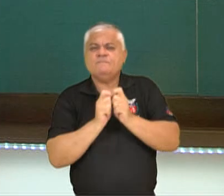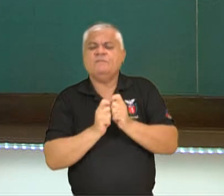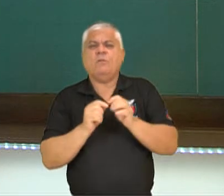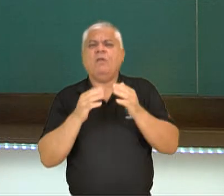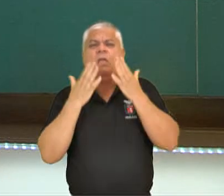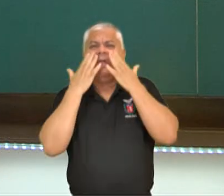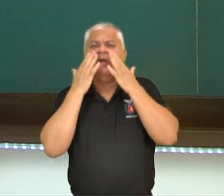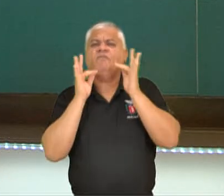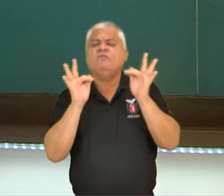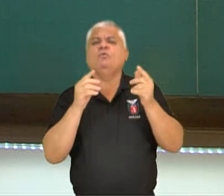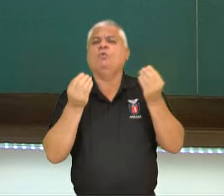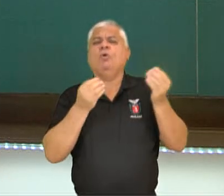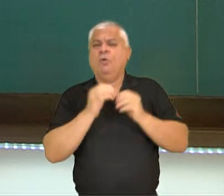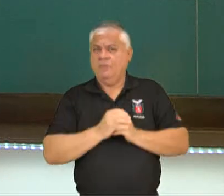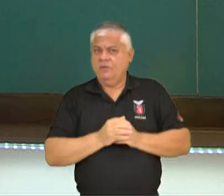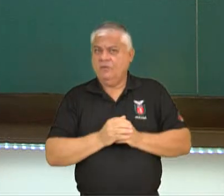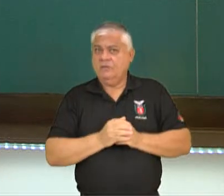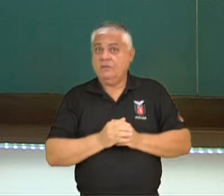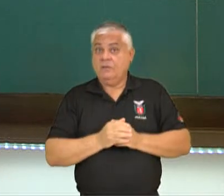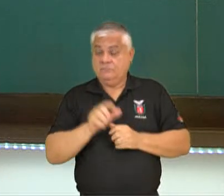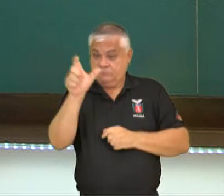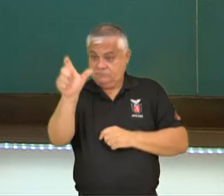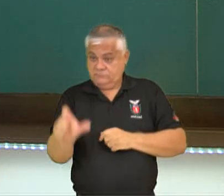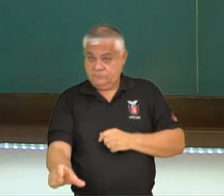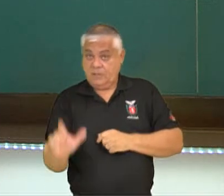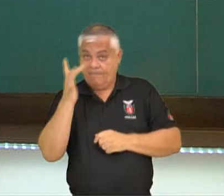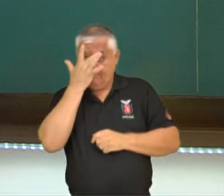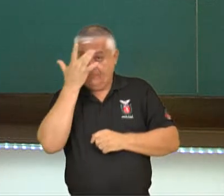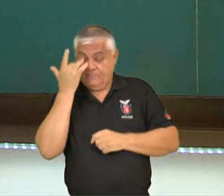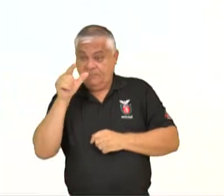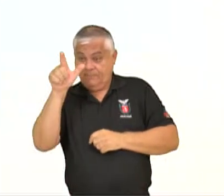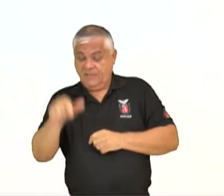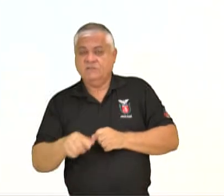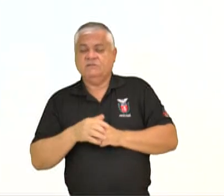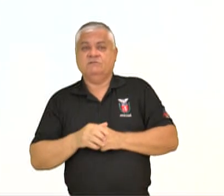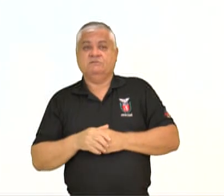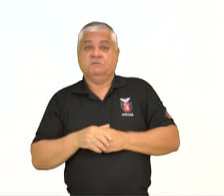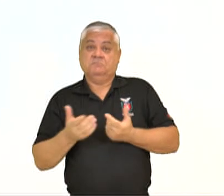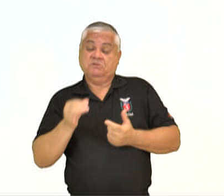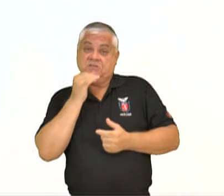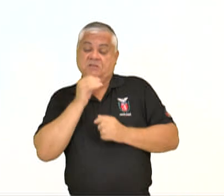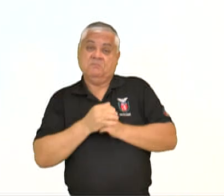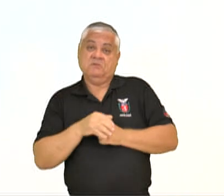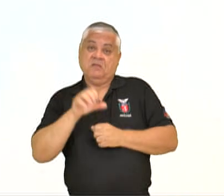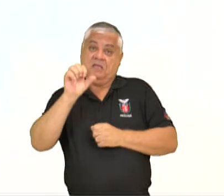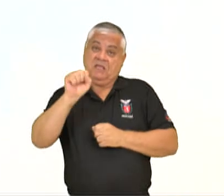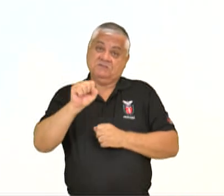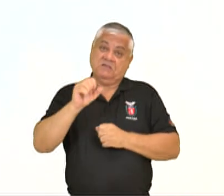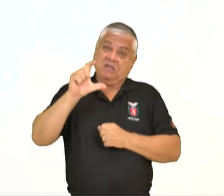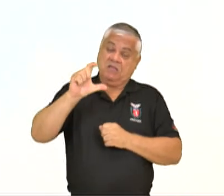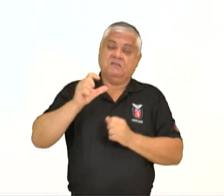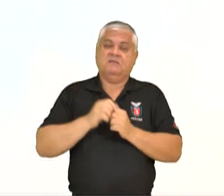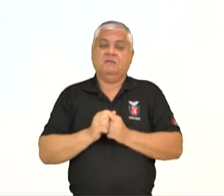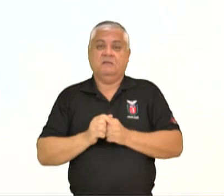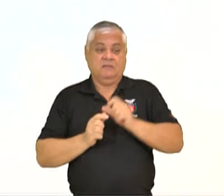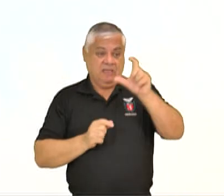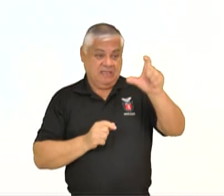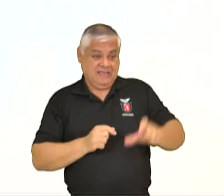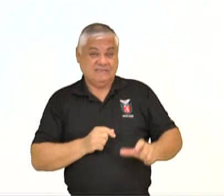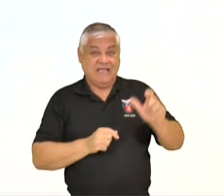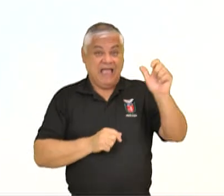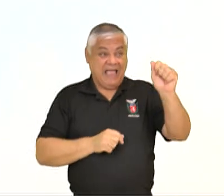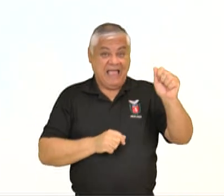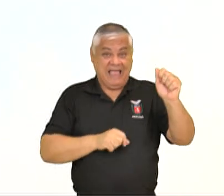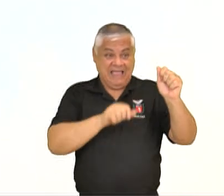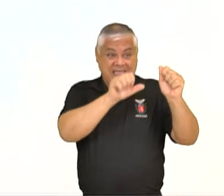dessa doença? Então, está mostrando ali para você que uma pessoa que é Szão, vai ter anemia falciforme. A pessoa que tem Azão